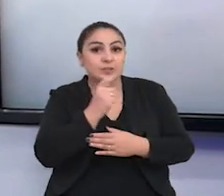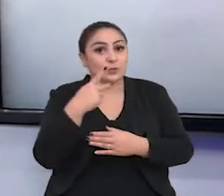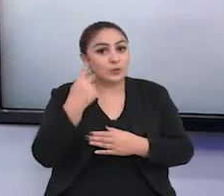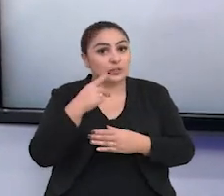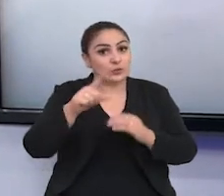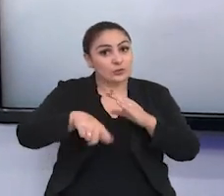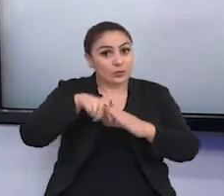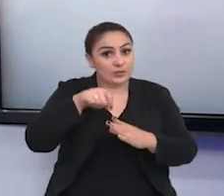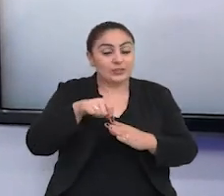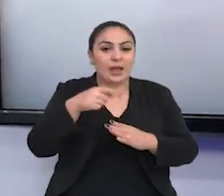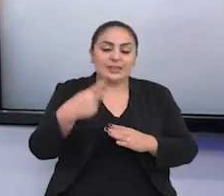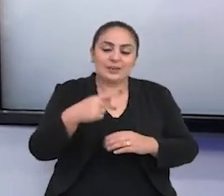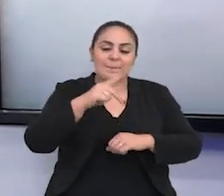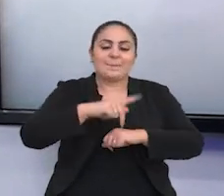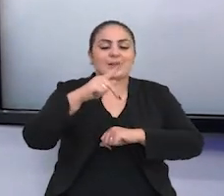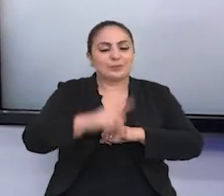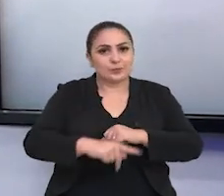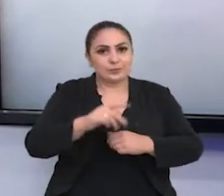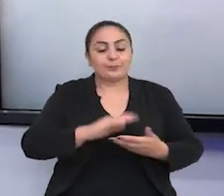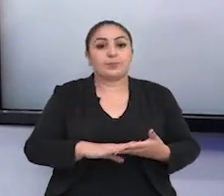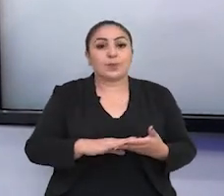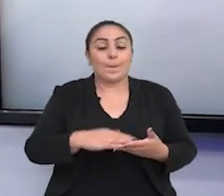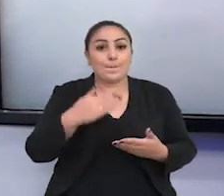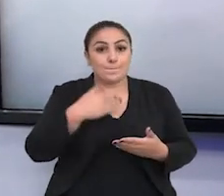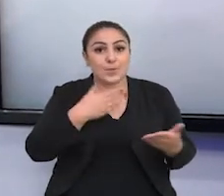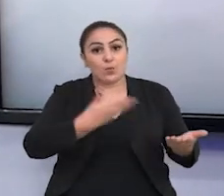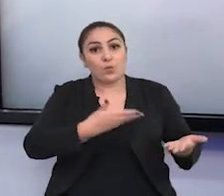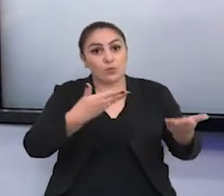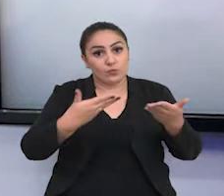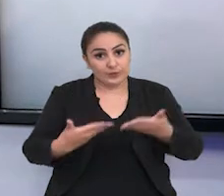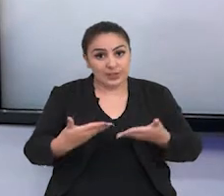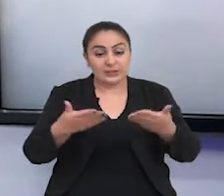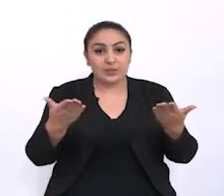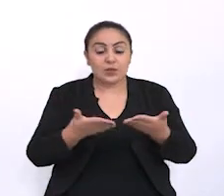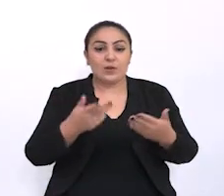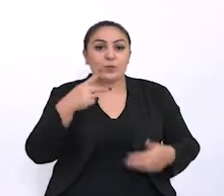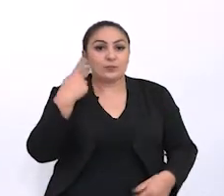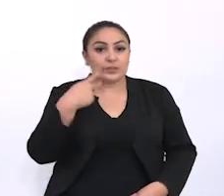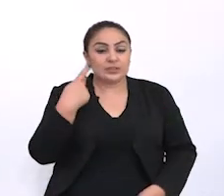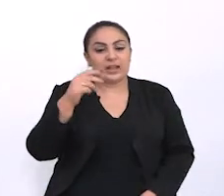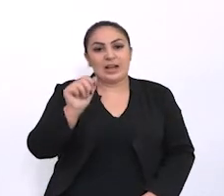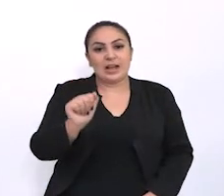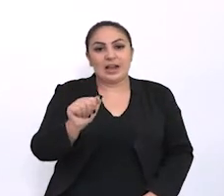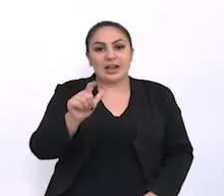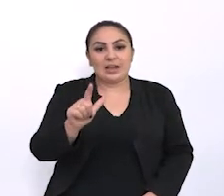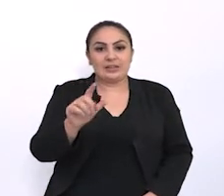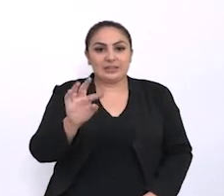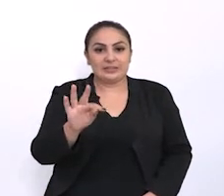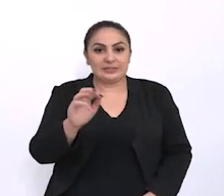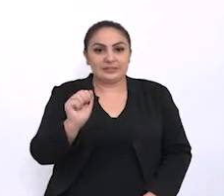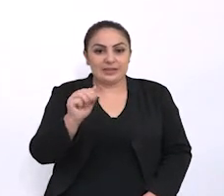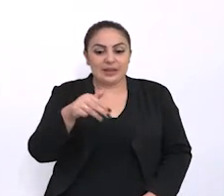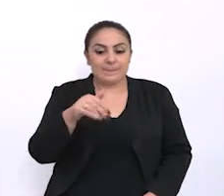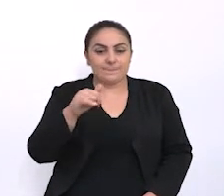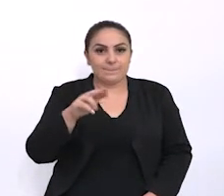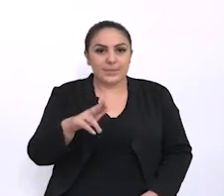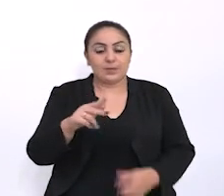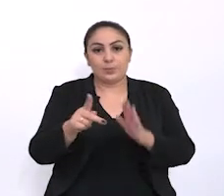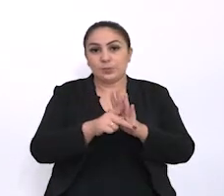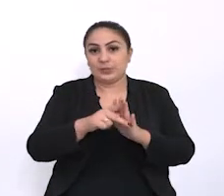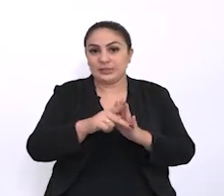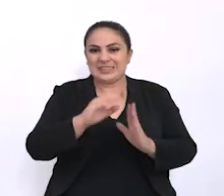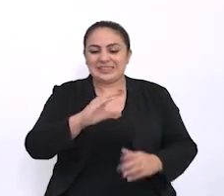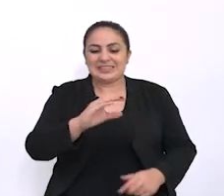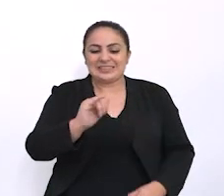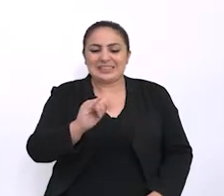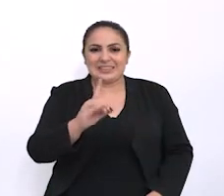vereadores eleitos aqui em Passo Fundo. O meu convidado, então, é o vereador Altamir dos Santos, do